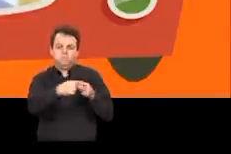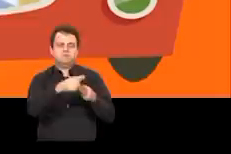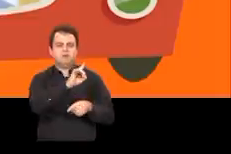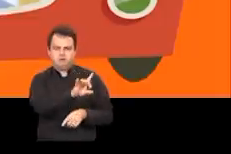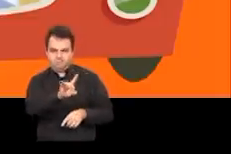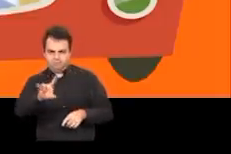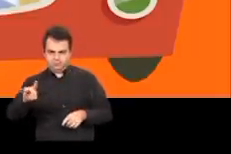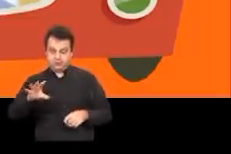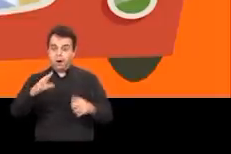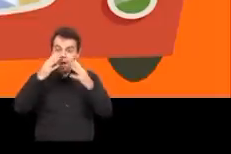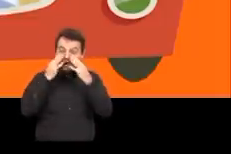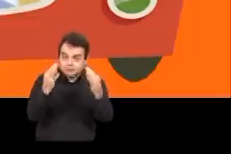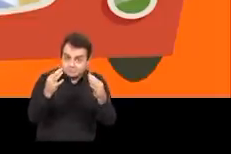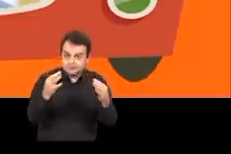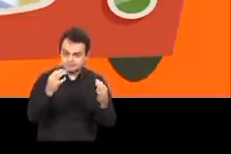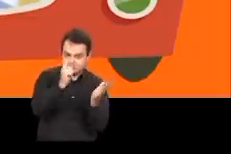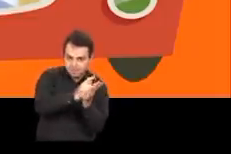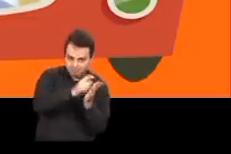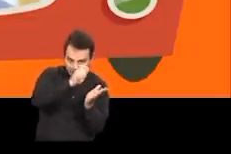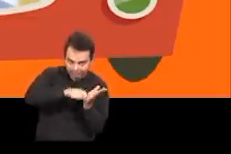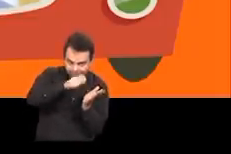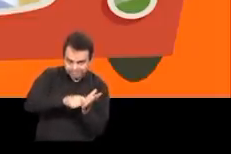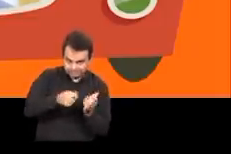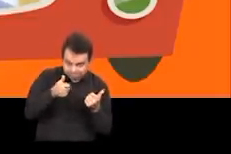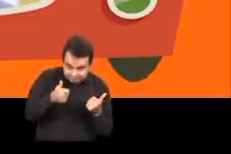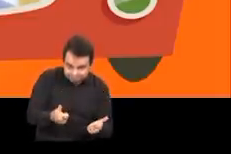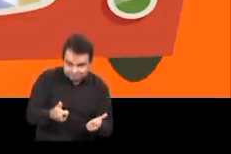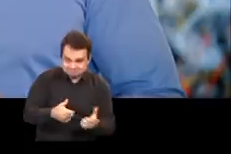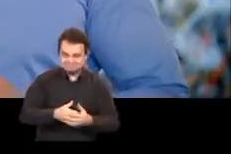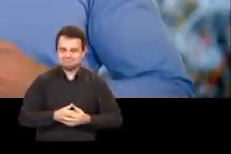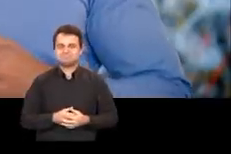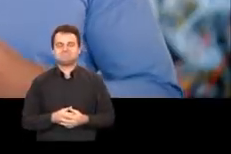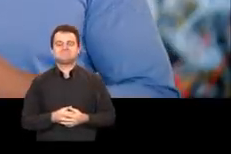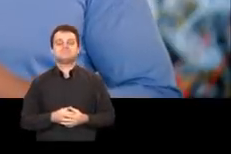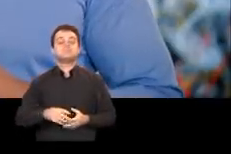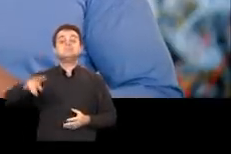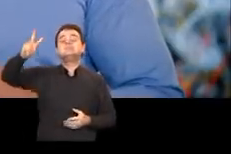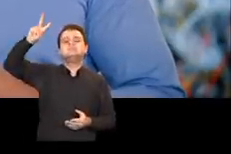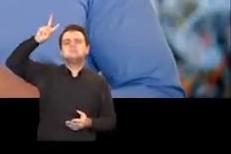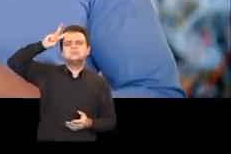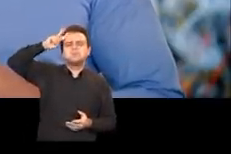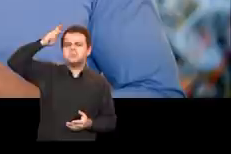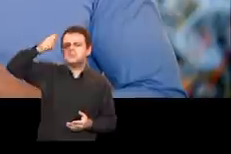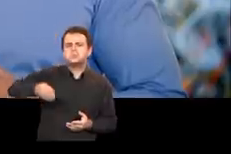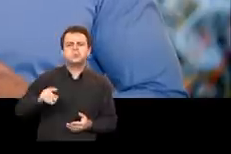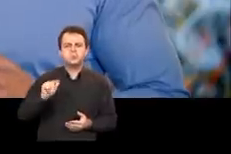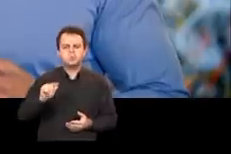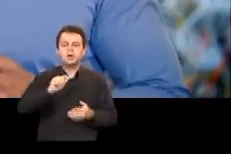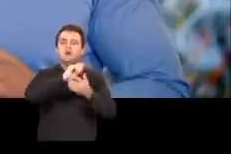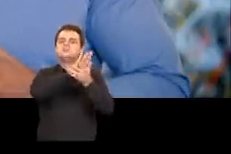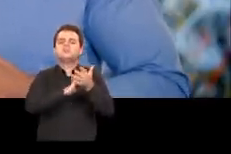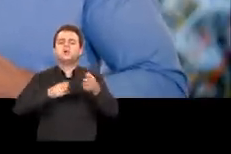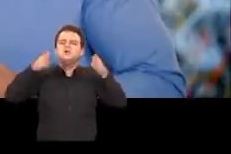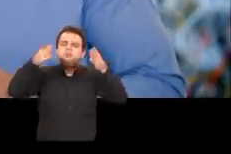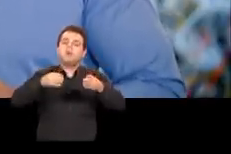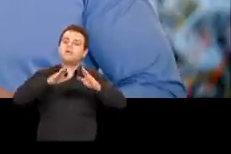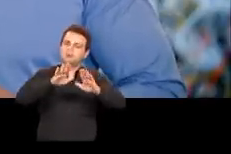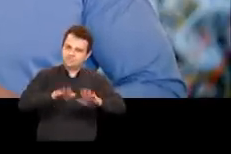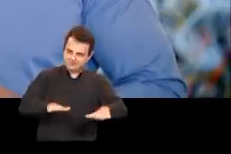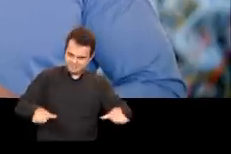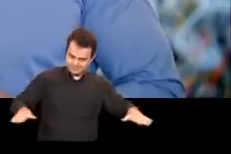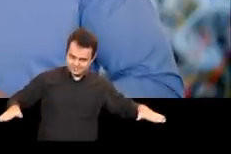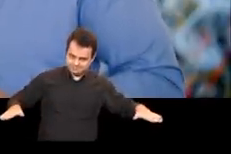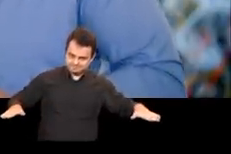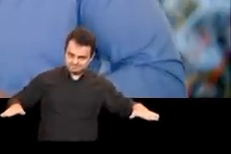fique atento, pegue papel e caneta e anote aí. Na segunda-feira, as atividades serão para a educação